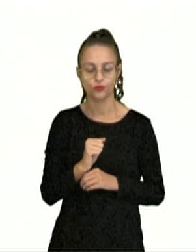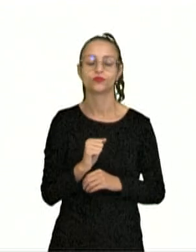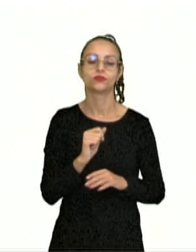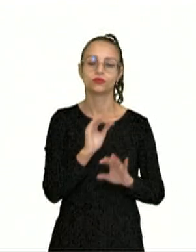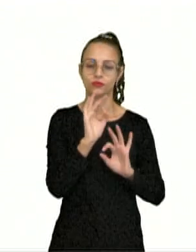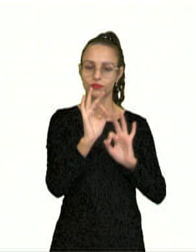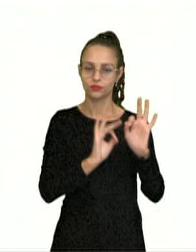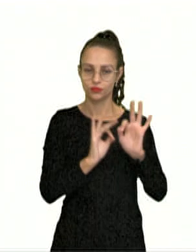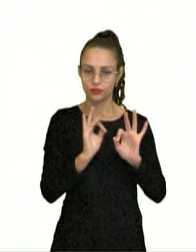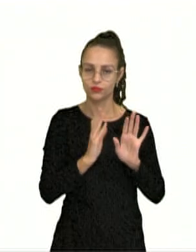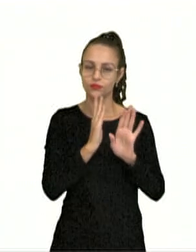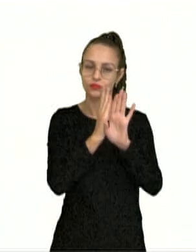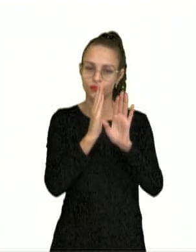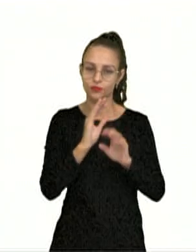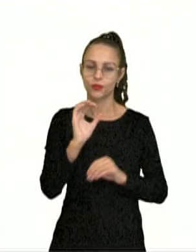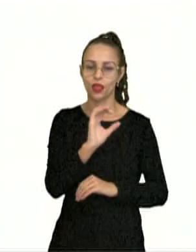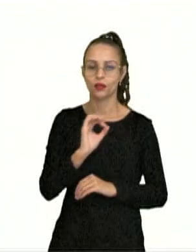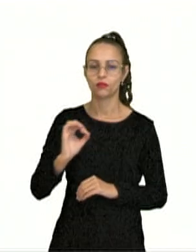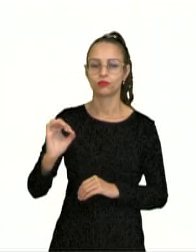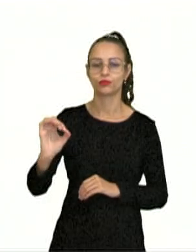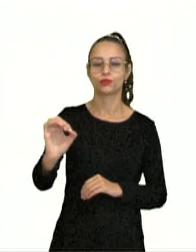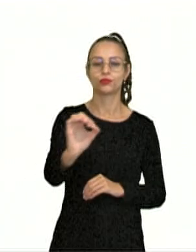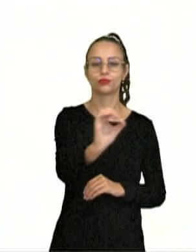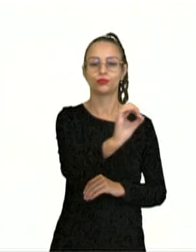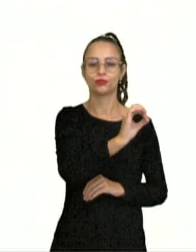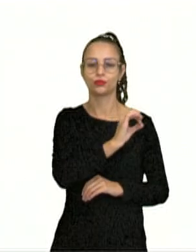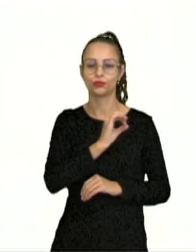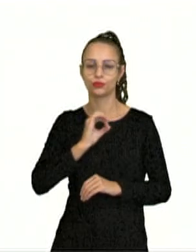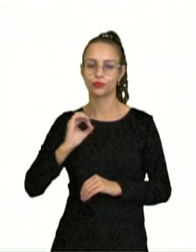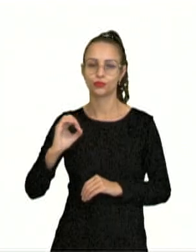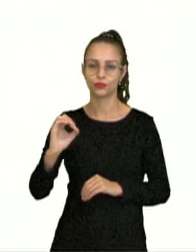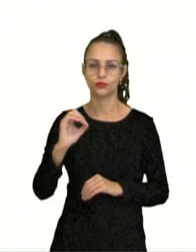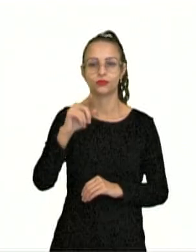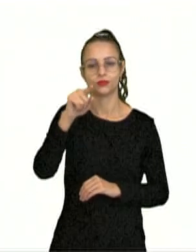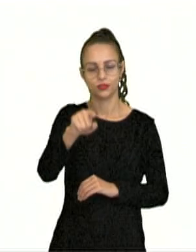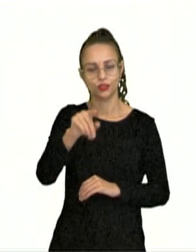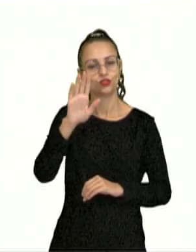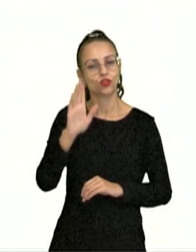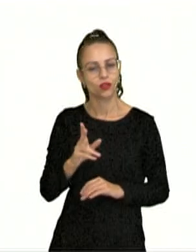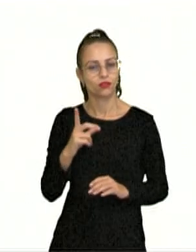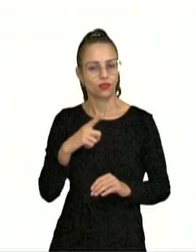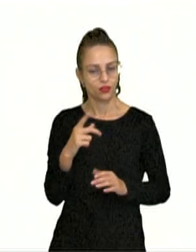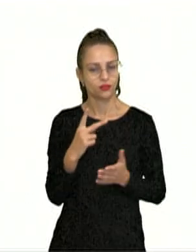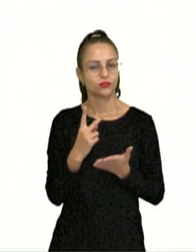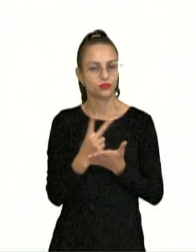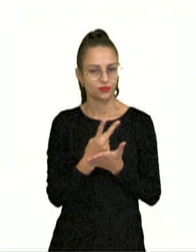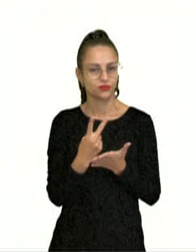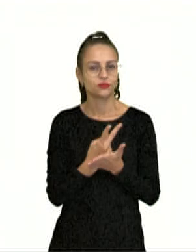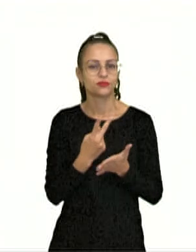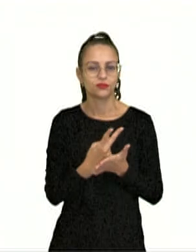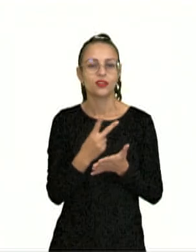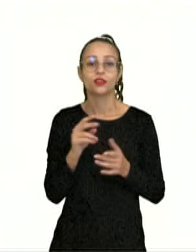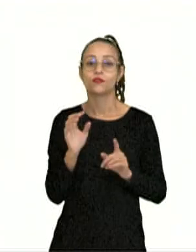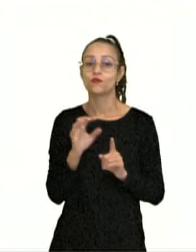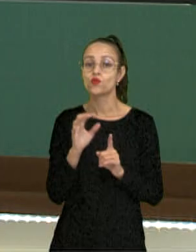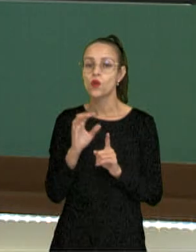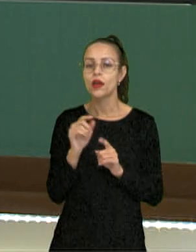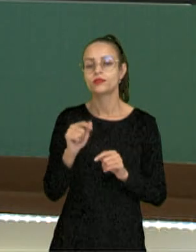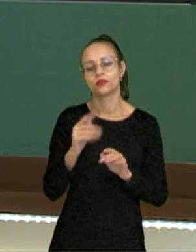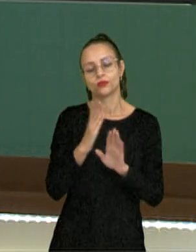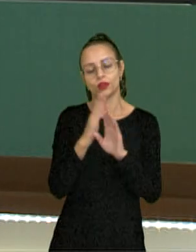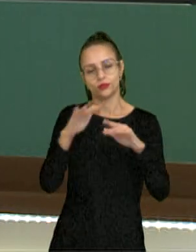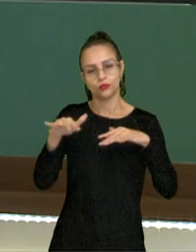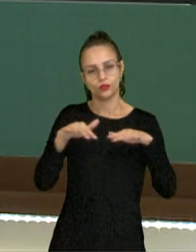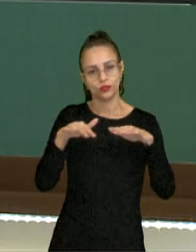ali do movimento de translação. Vejam que aqui já começam as mudanças, né, as influências dessa movimentação da